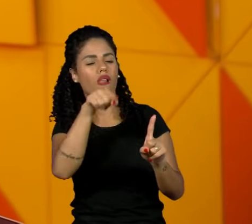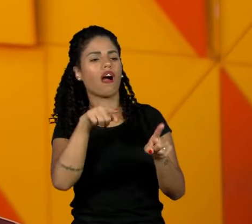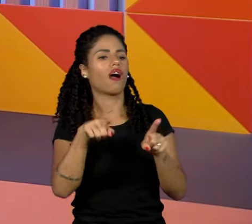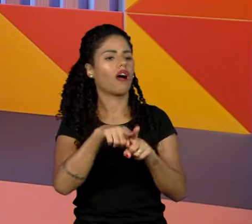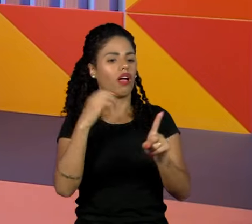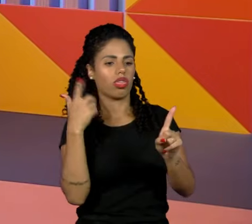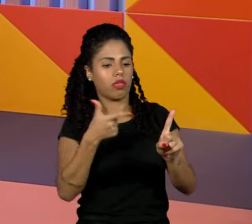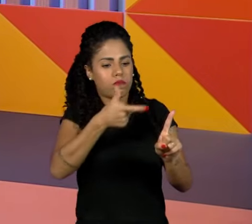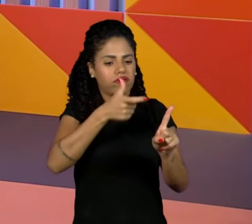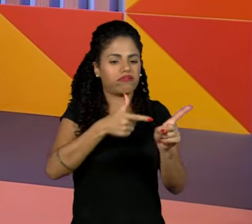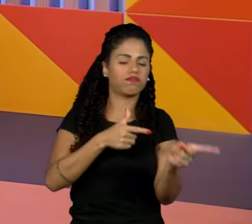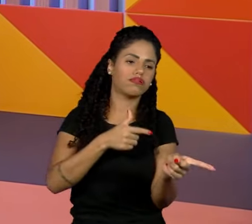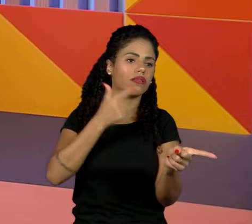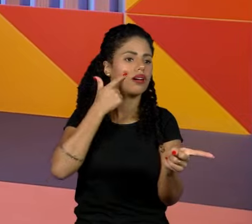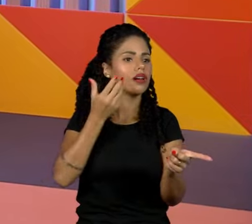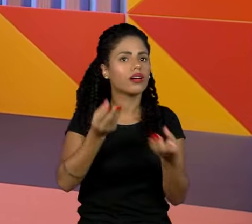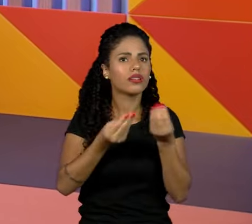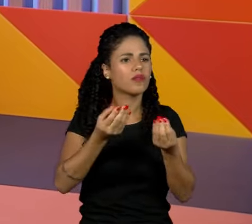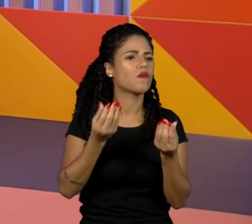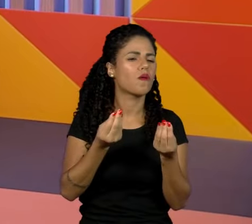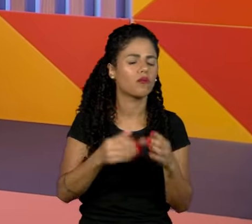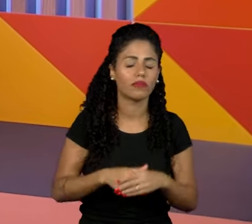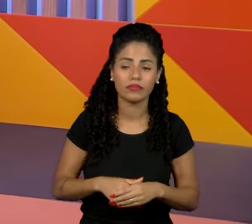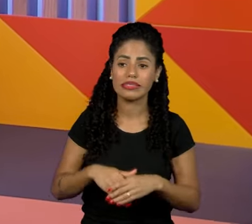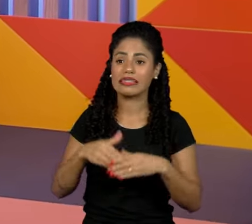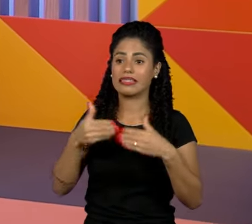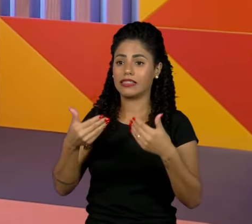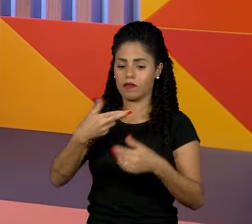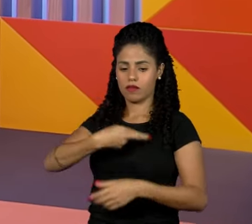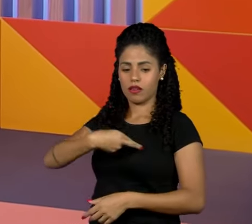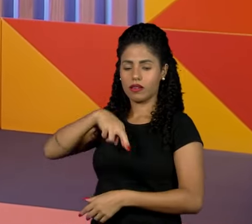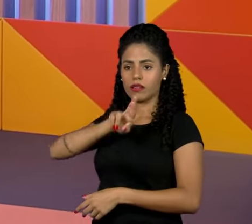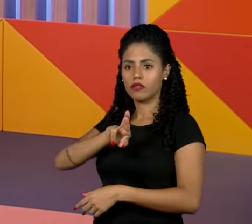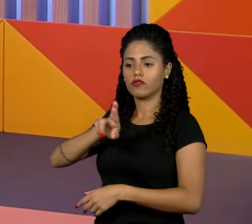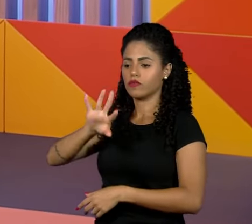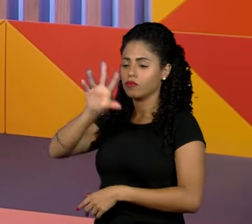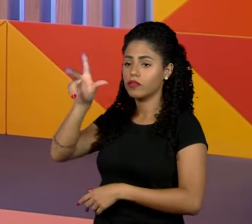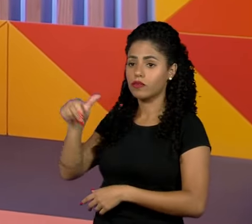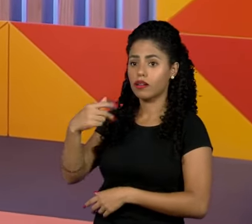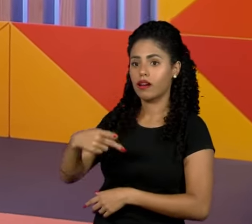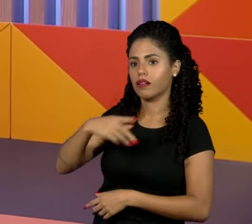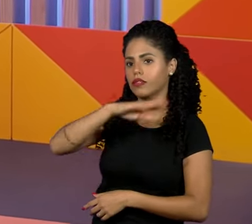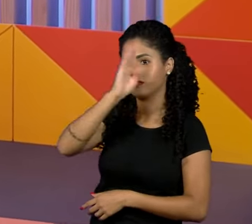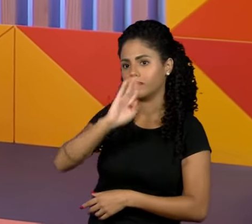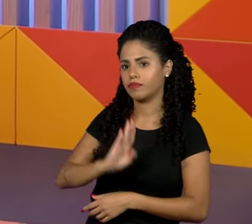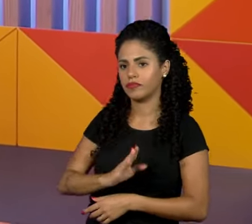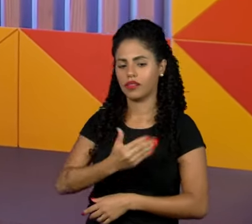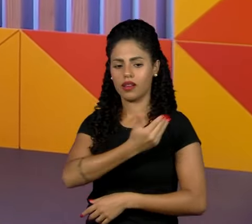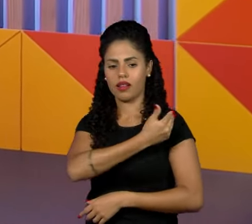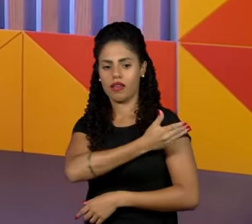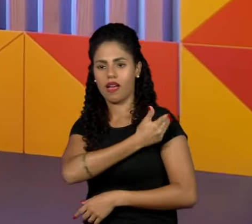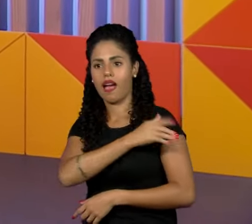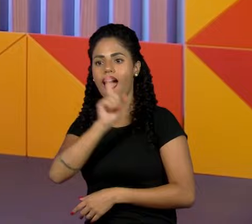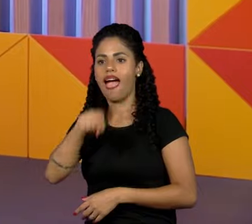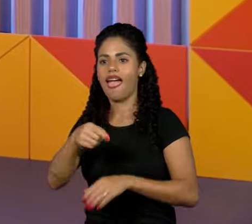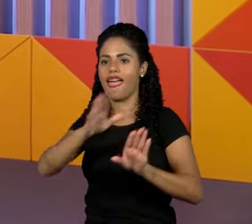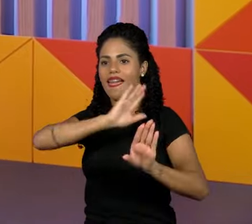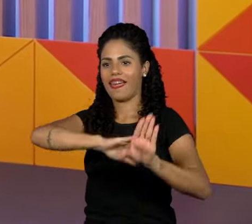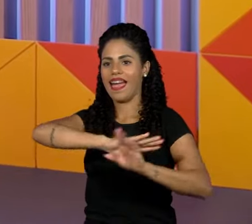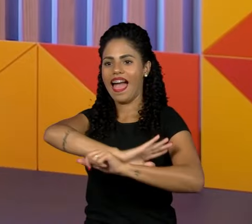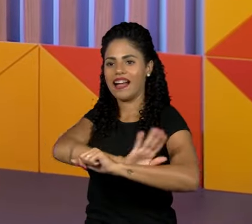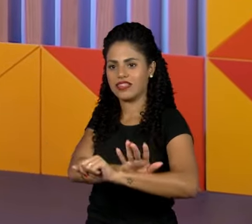isso. Eu acho que o que as religiões de matriz africana enfrentam no país hoje não é intolerância, né? Racismo